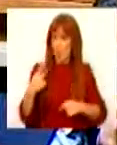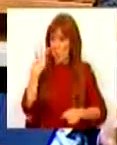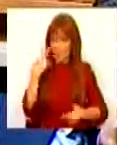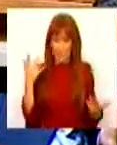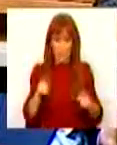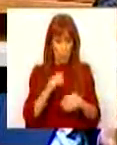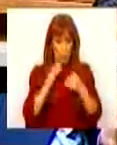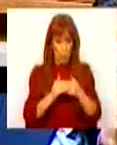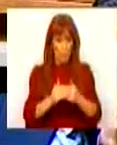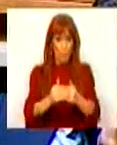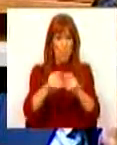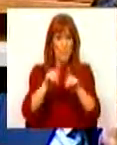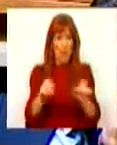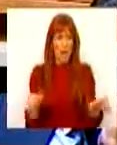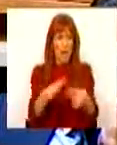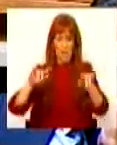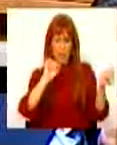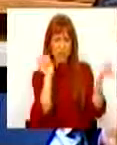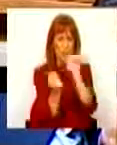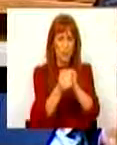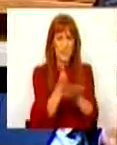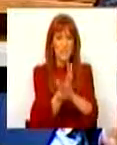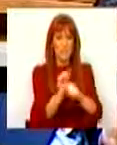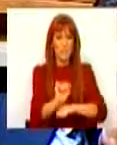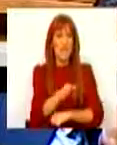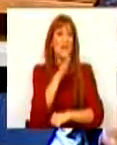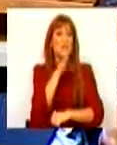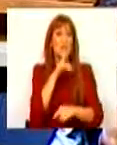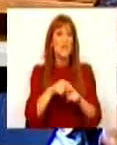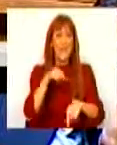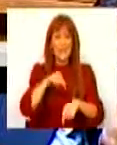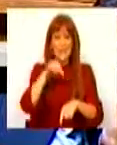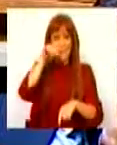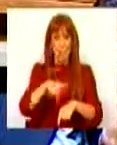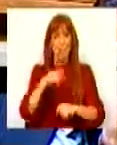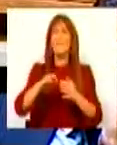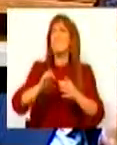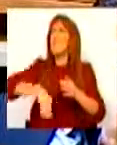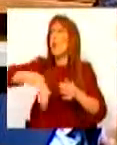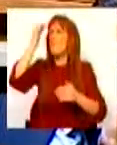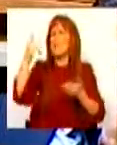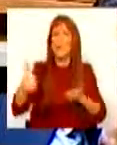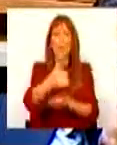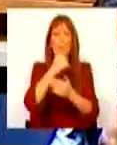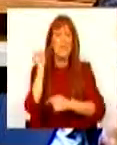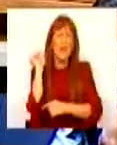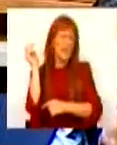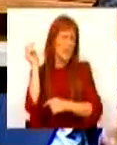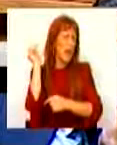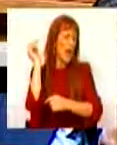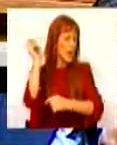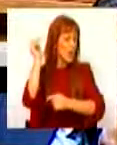vivemos um processo de grande transformação no setor ferroviário, no momento em que finalmente estamos a recuperar anos e